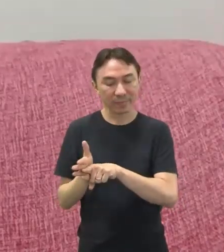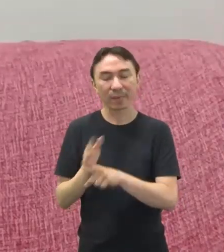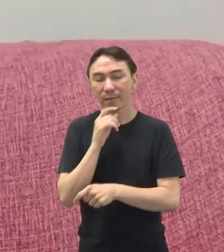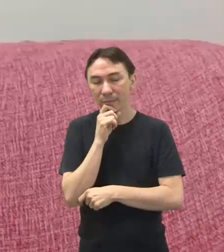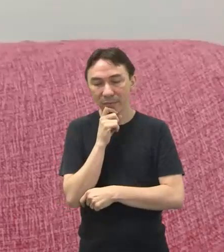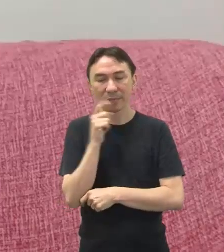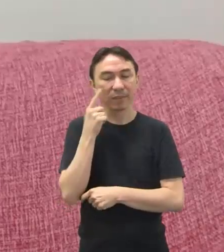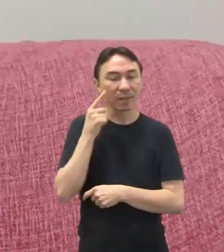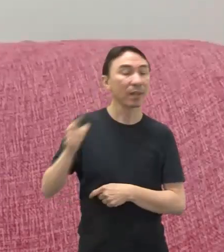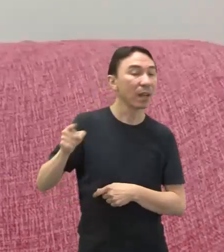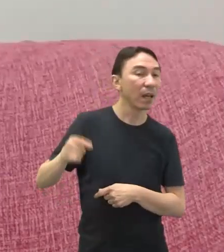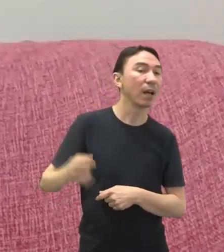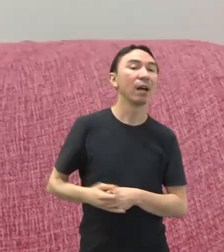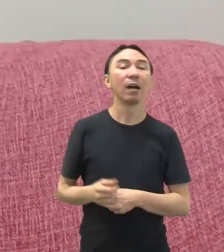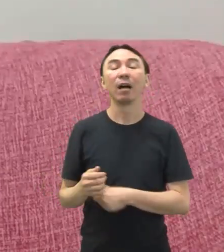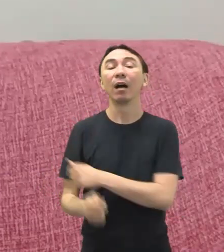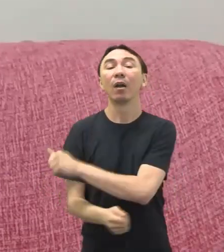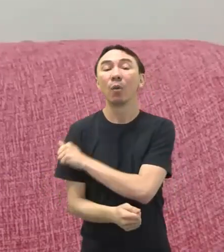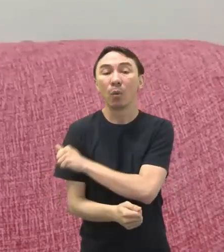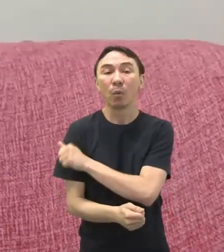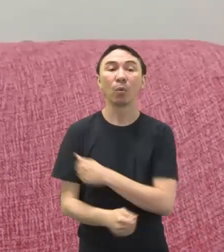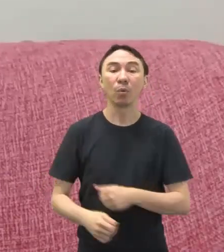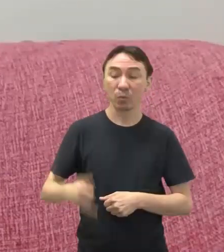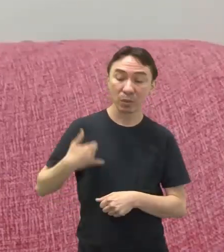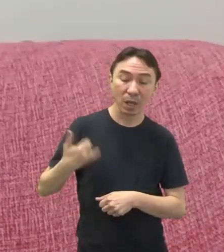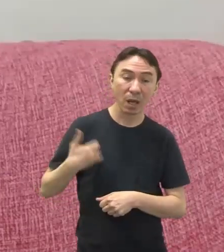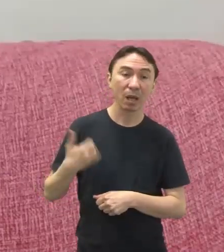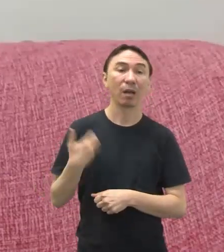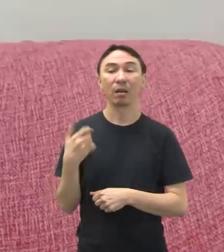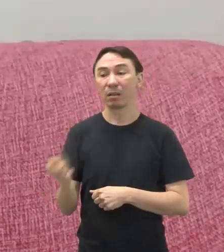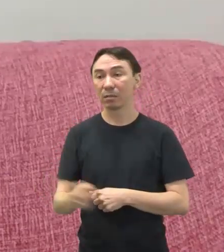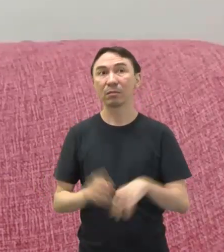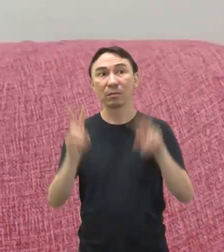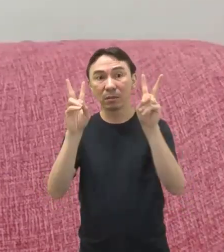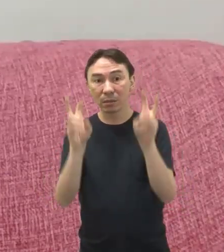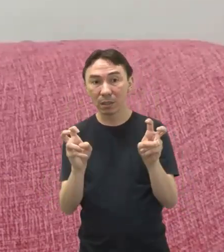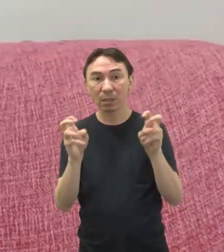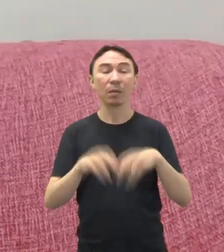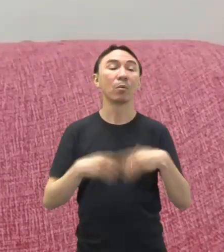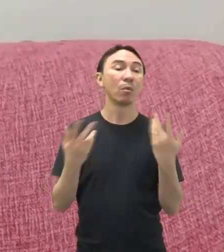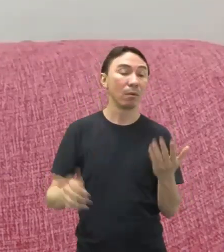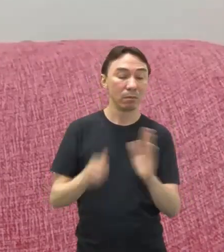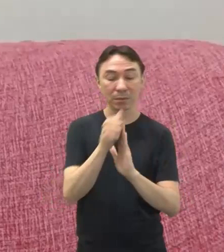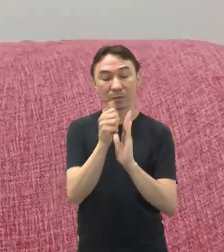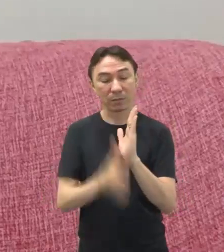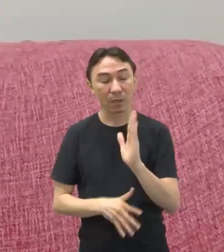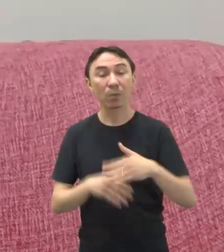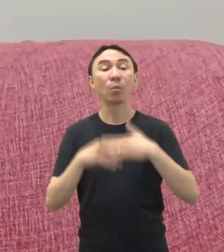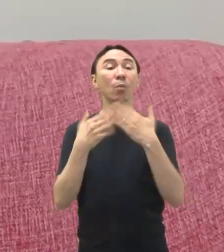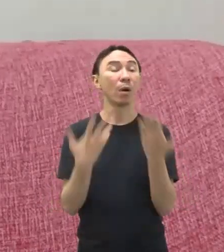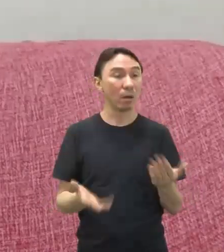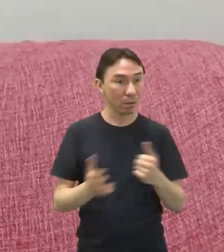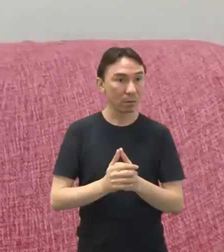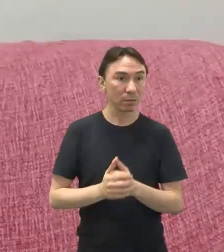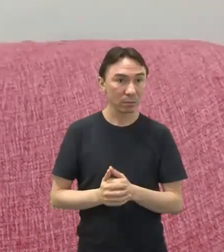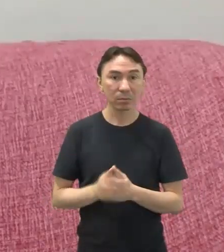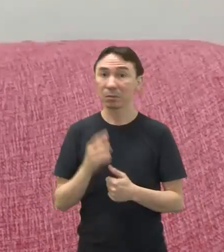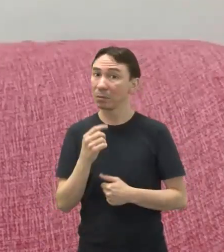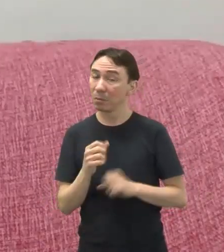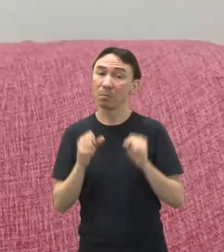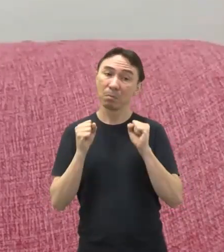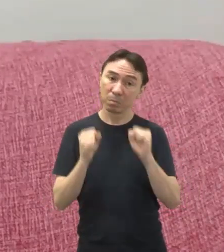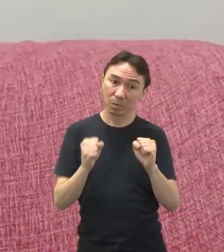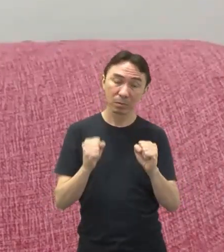nossos alunos na faixa etária no tema que será trabalhado Na intencionalidade daquela Atividade Aí eu posso escolher um